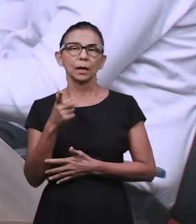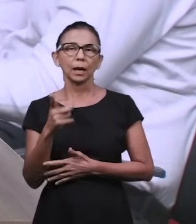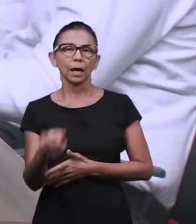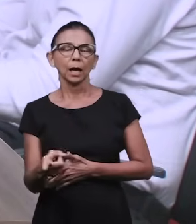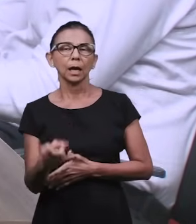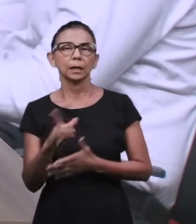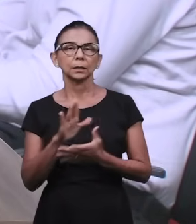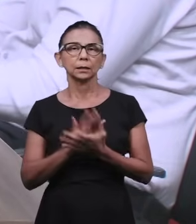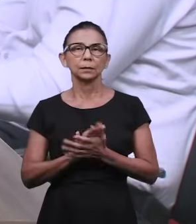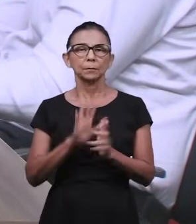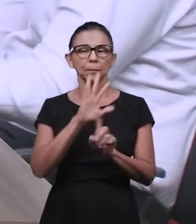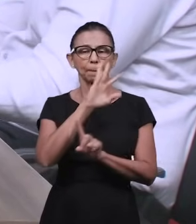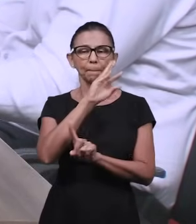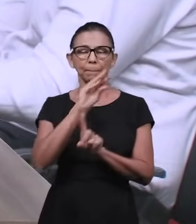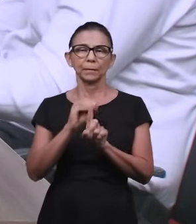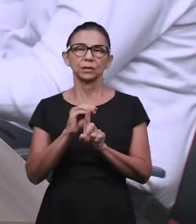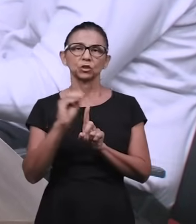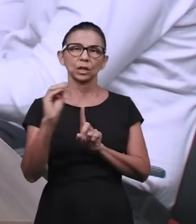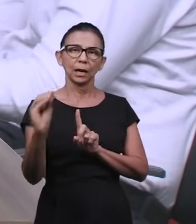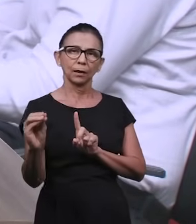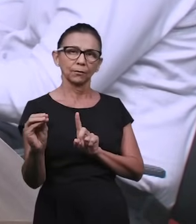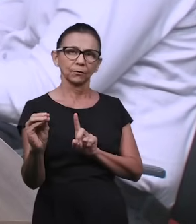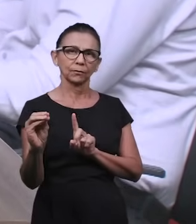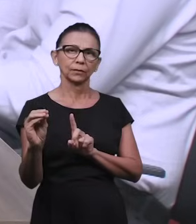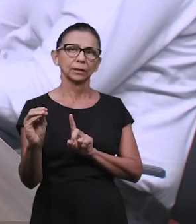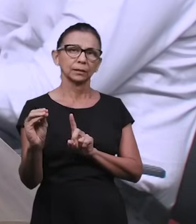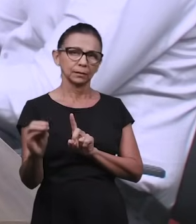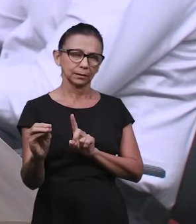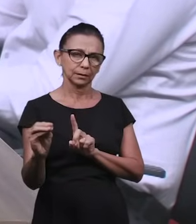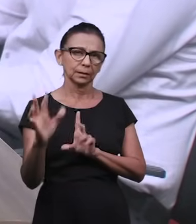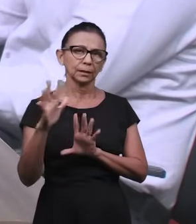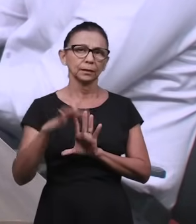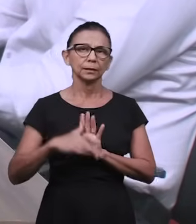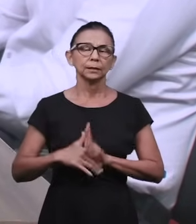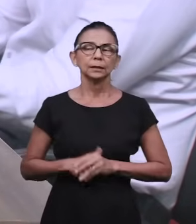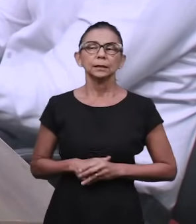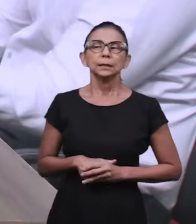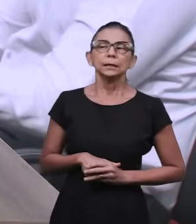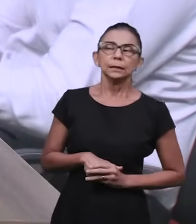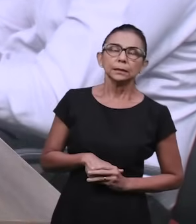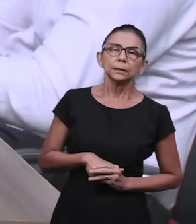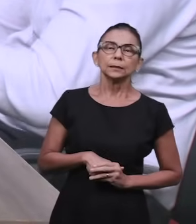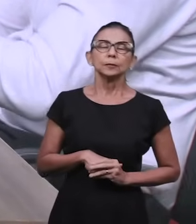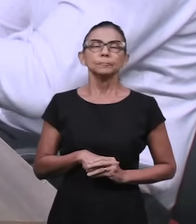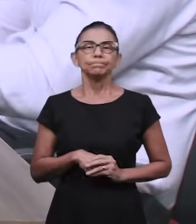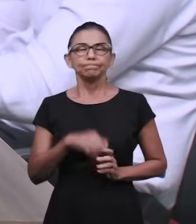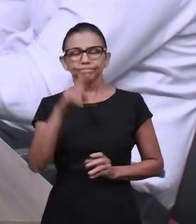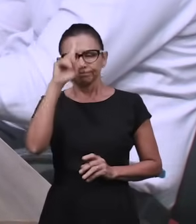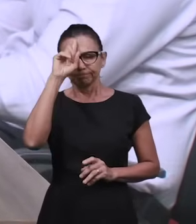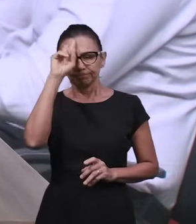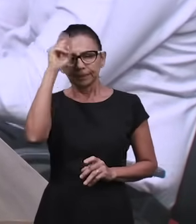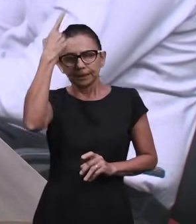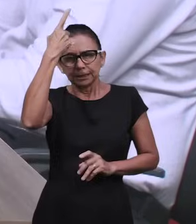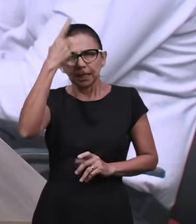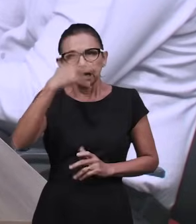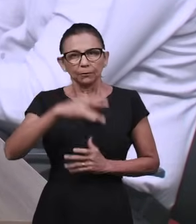instituía uma penalidade, de certa forma, para que aquele perdão fosse